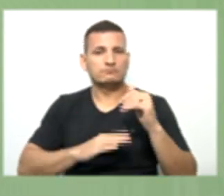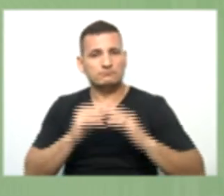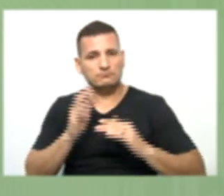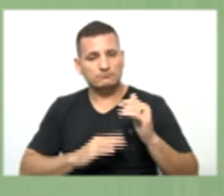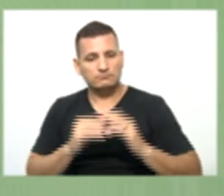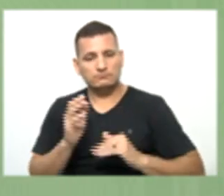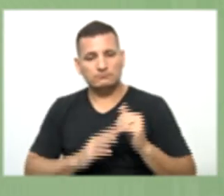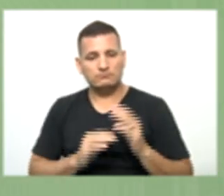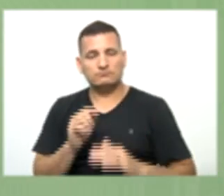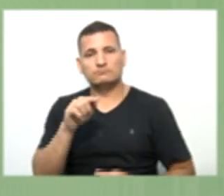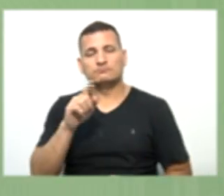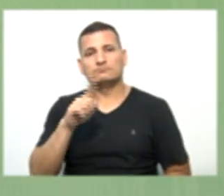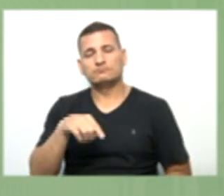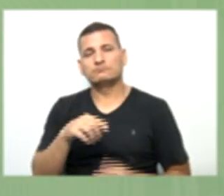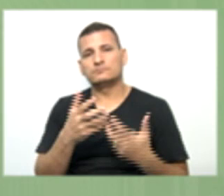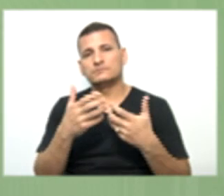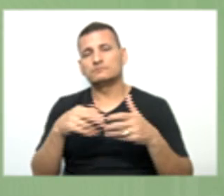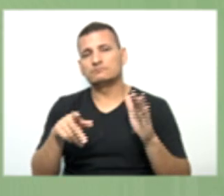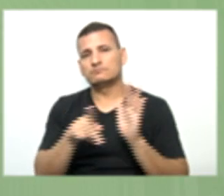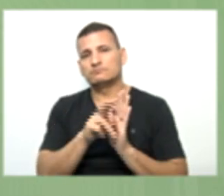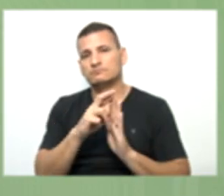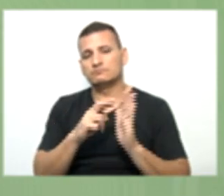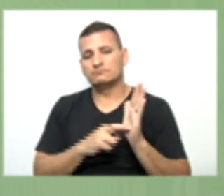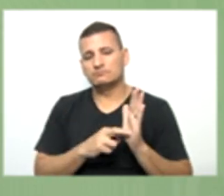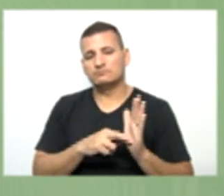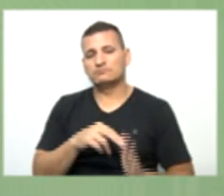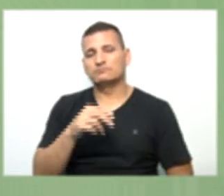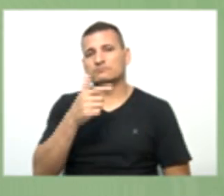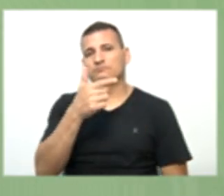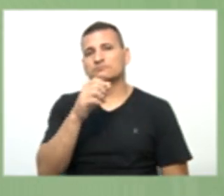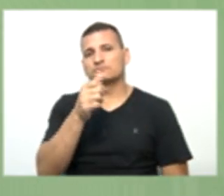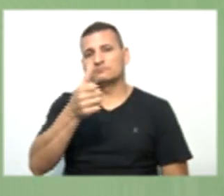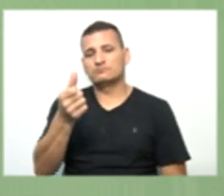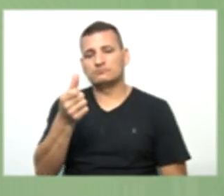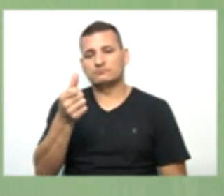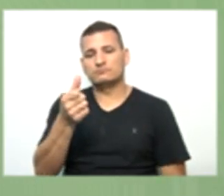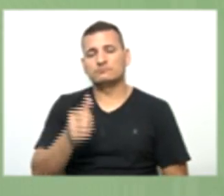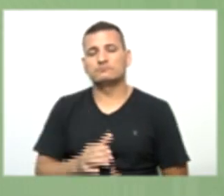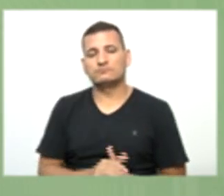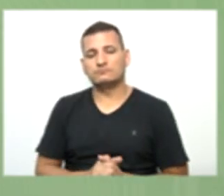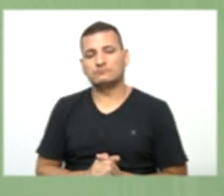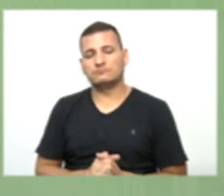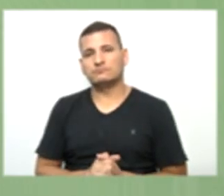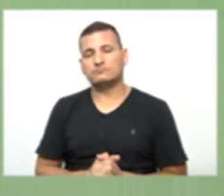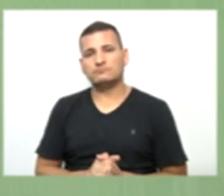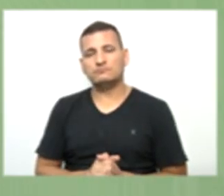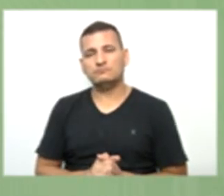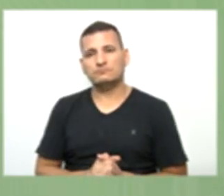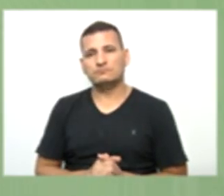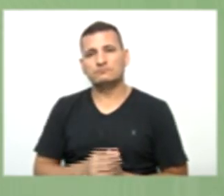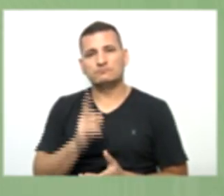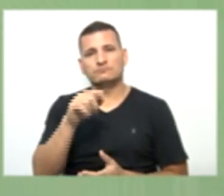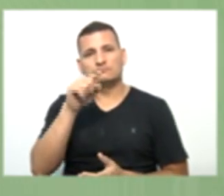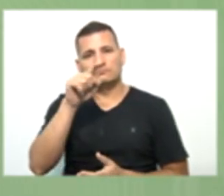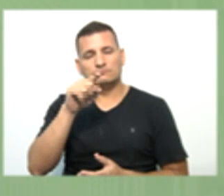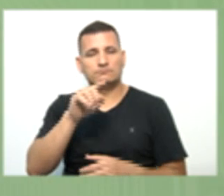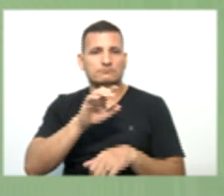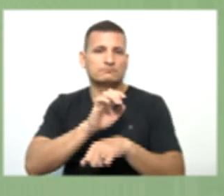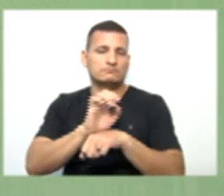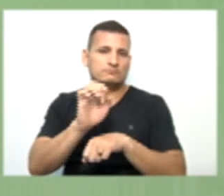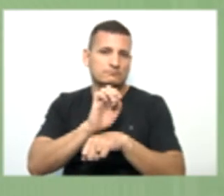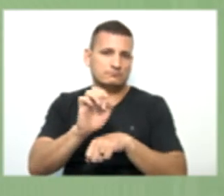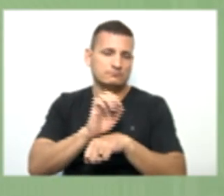nossa resolução número 79, que saiu em dezembro do ano passado, tá? Isso daí é o que é estágio, né? O